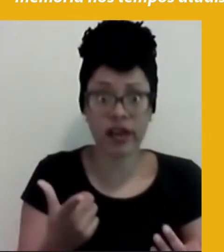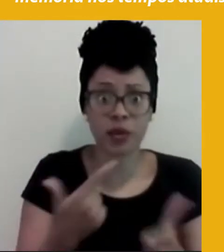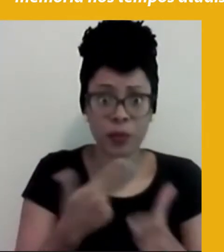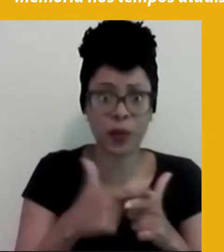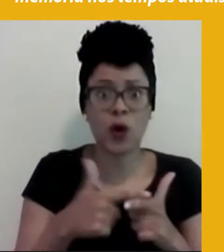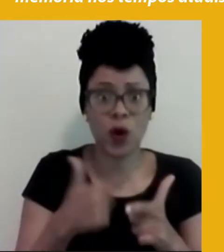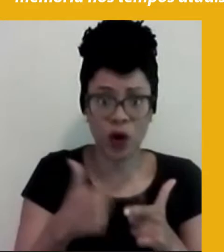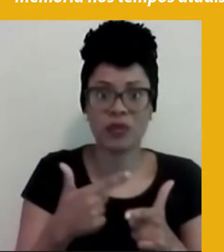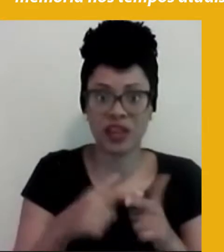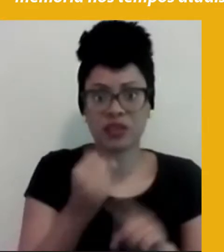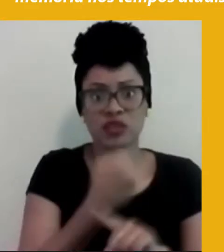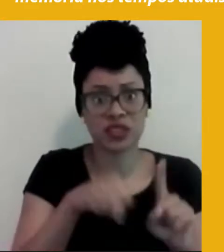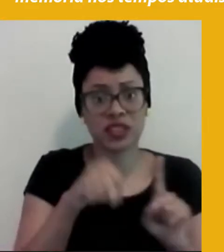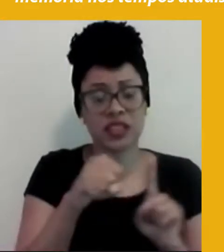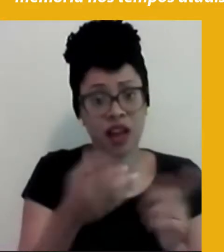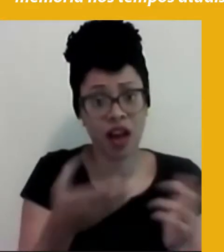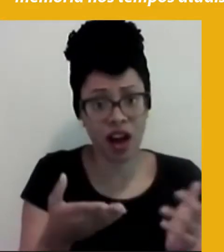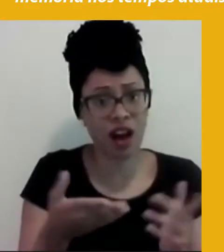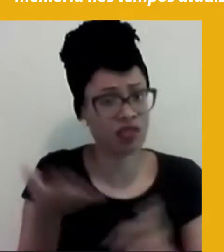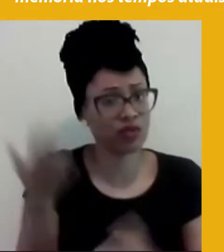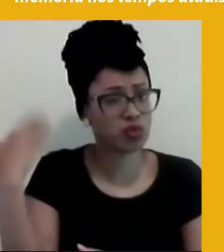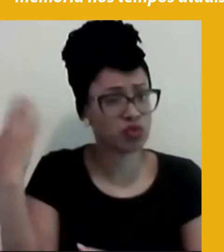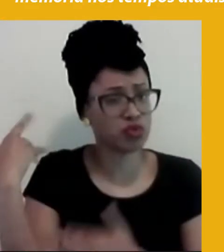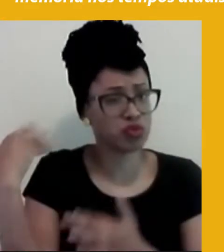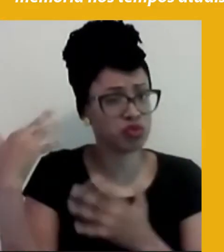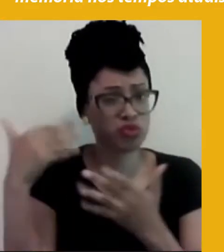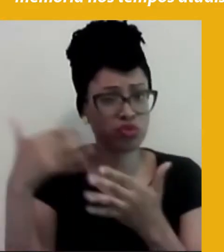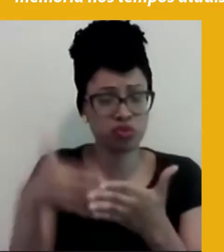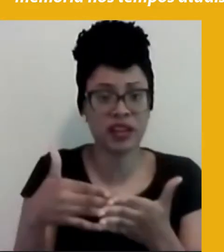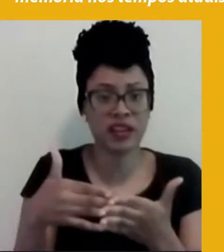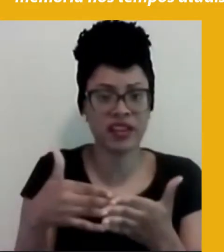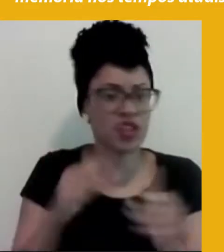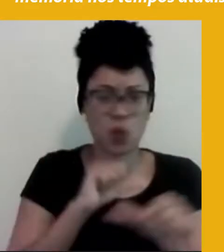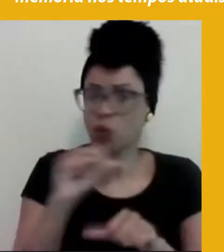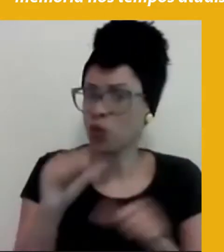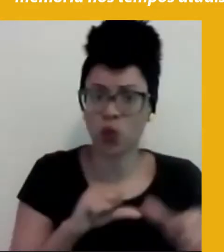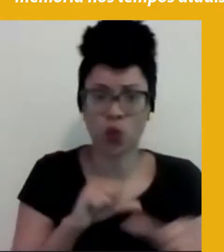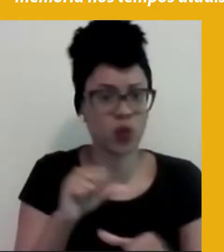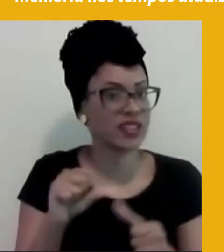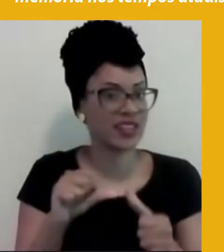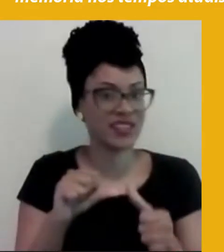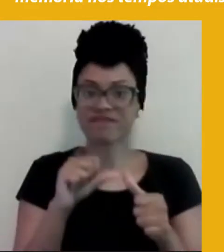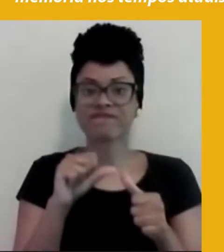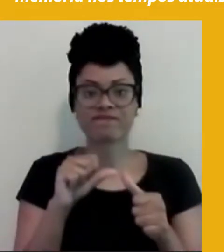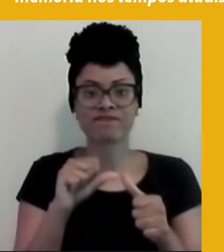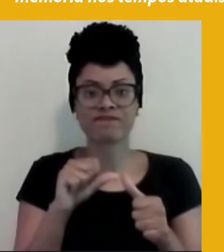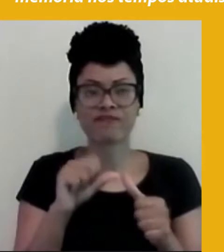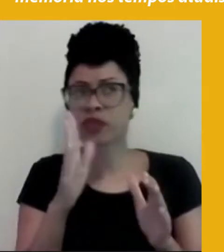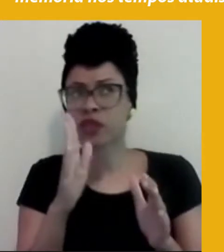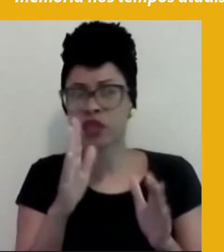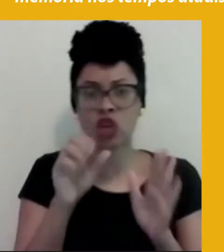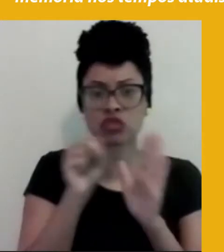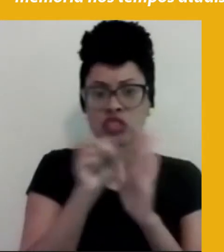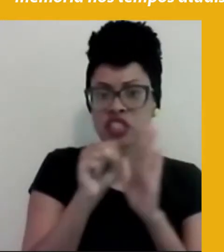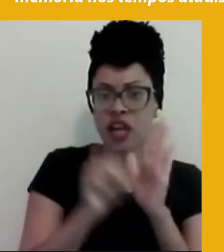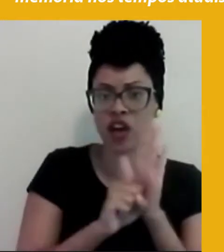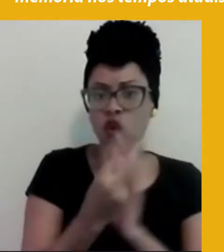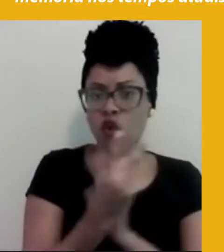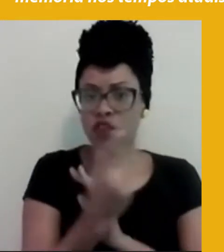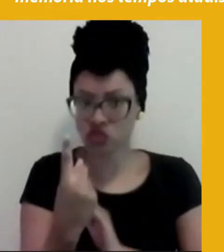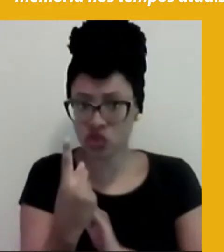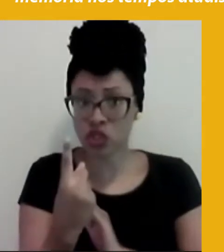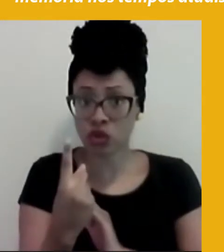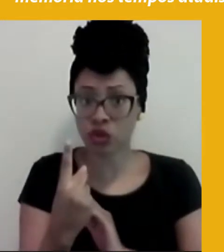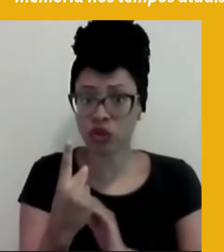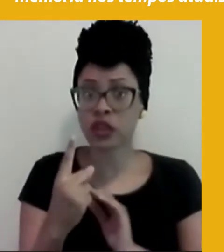se constituiu como país, isso nunca mudou. Isso começou a mudar no início do século XXI e depois andou para trás.